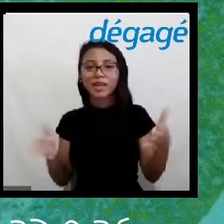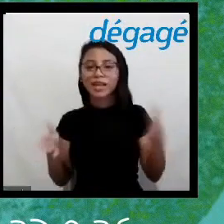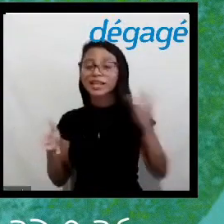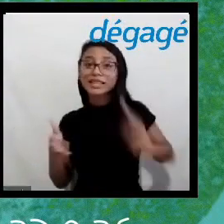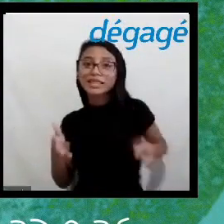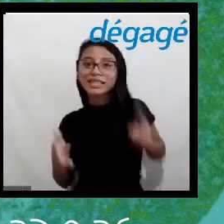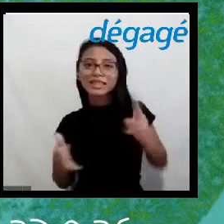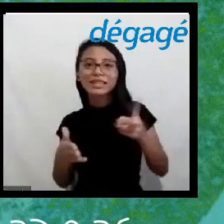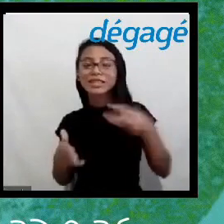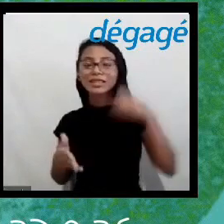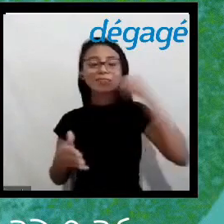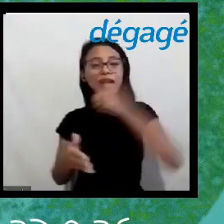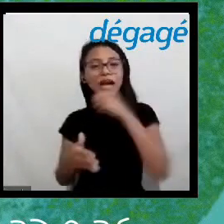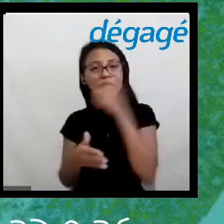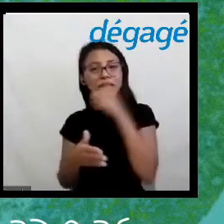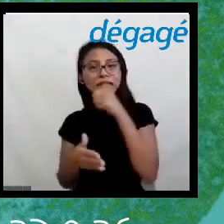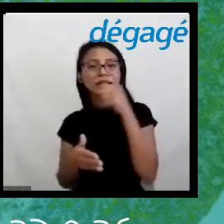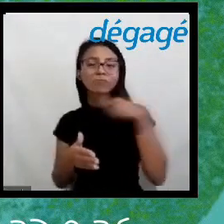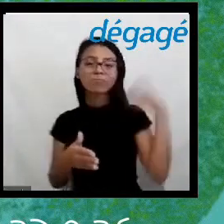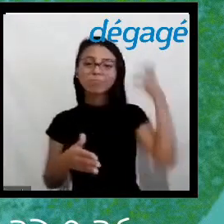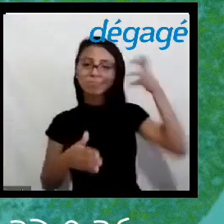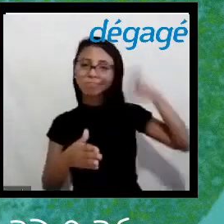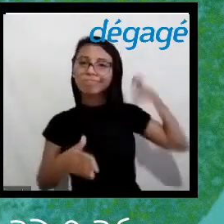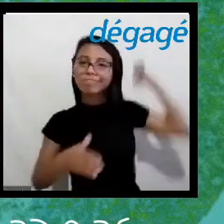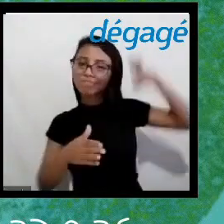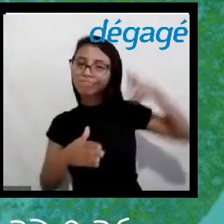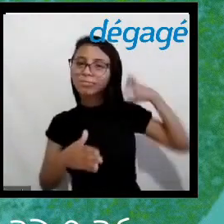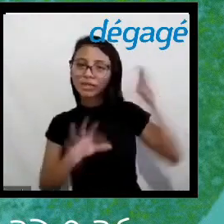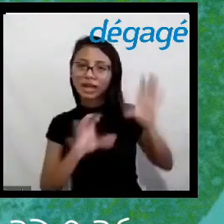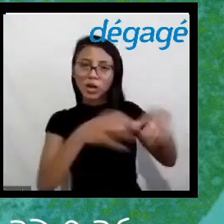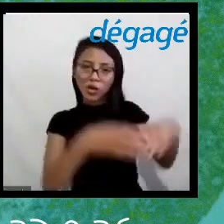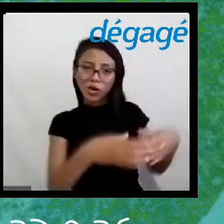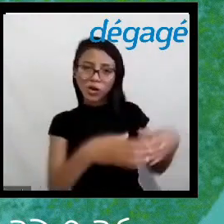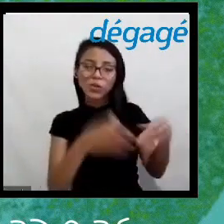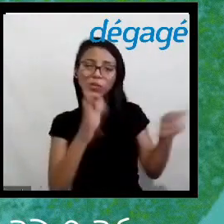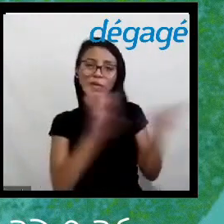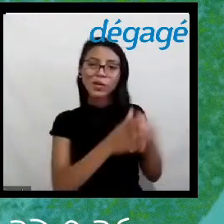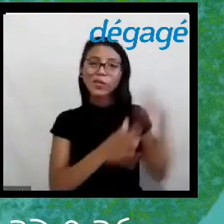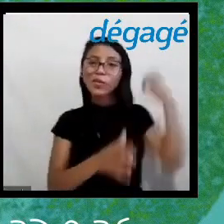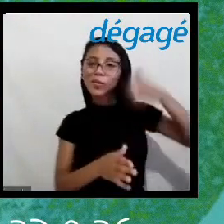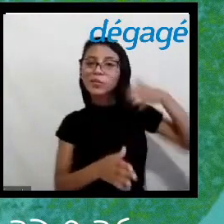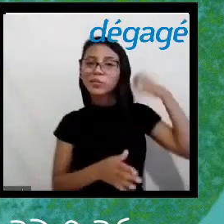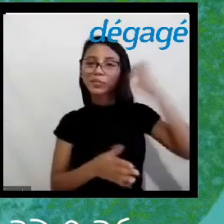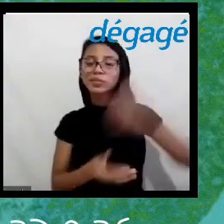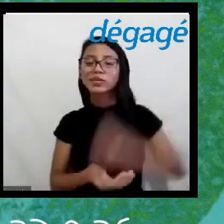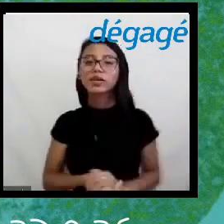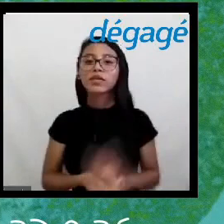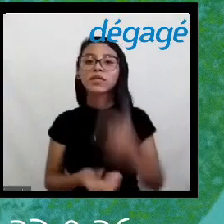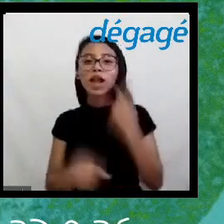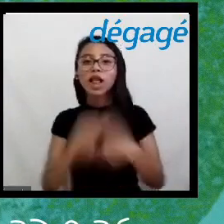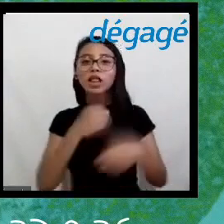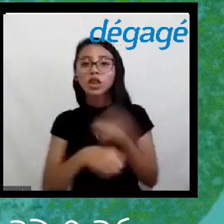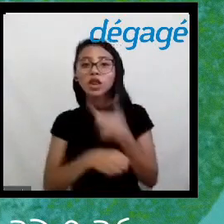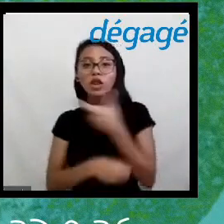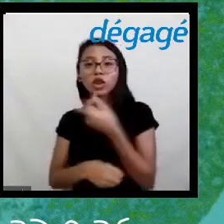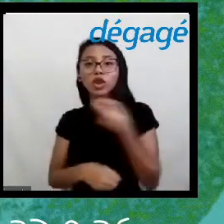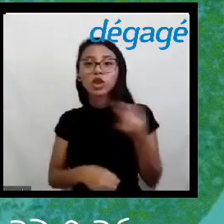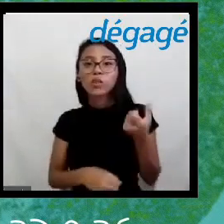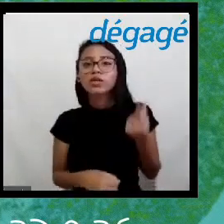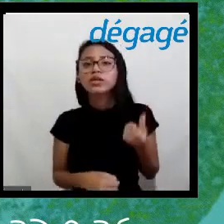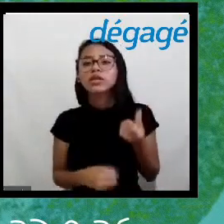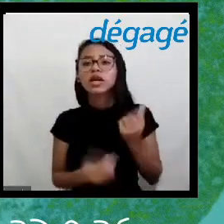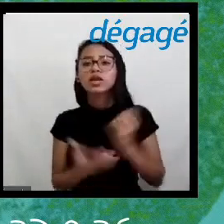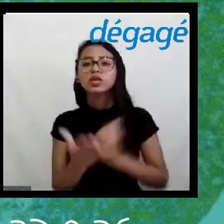né? E aí, eu vou falar um pouco da minha experiência desde 2006, como foi que começou